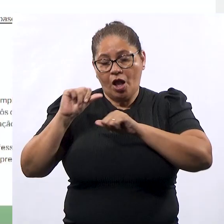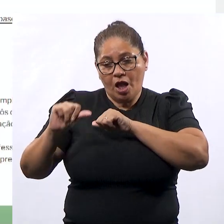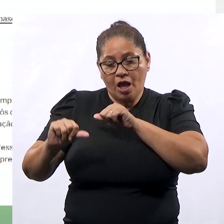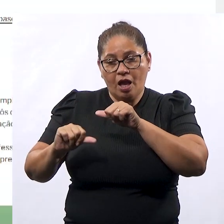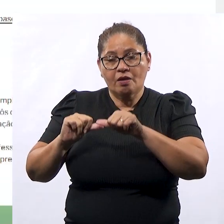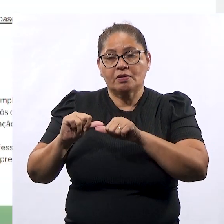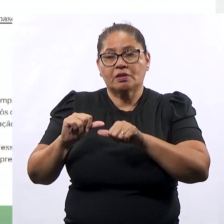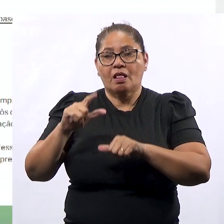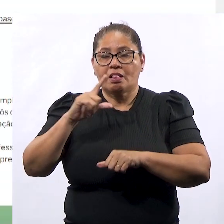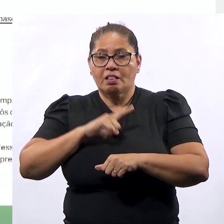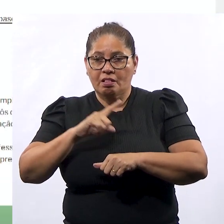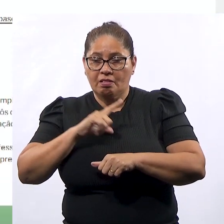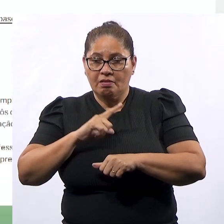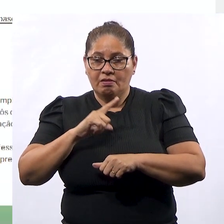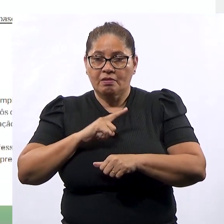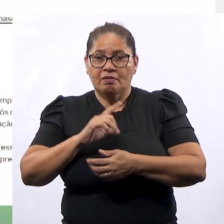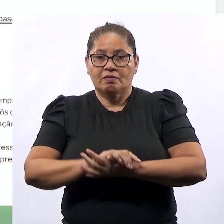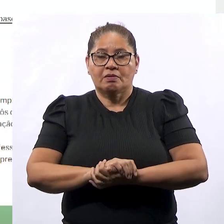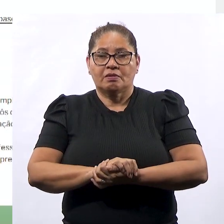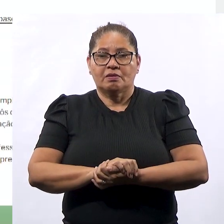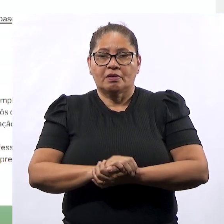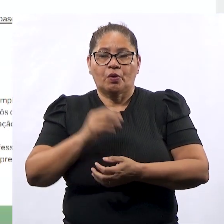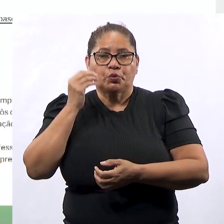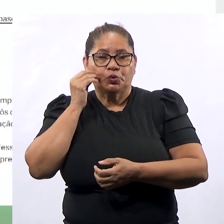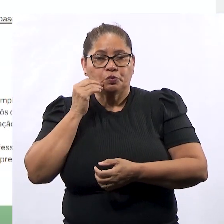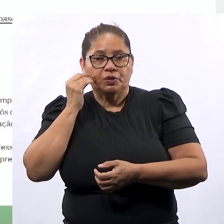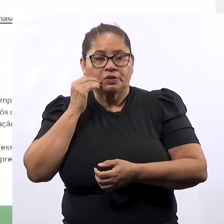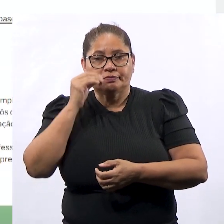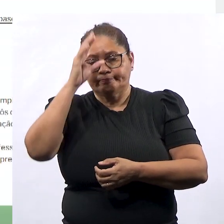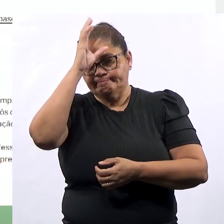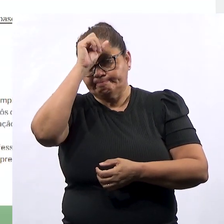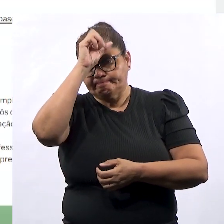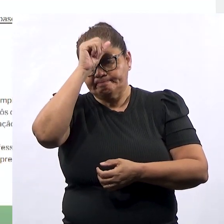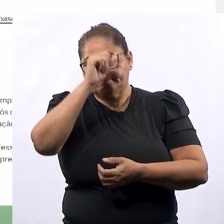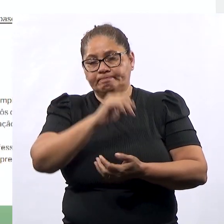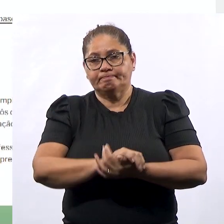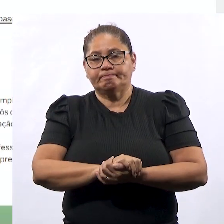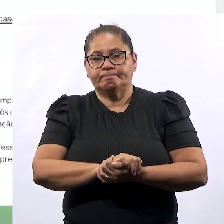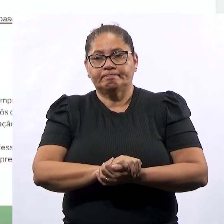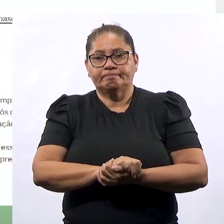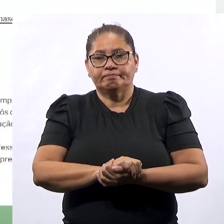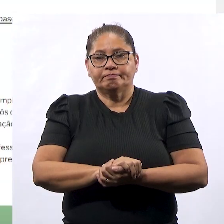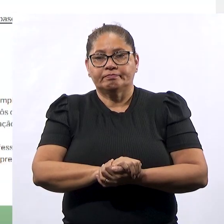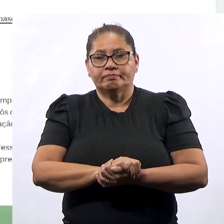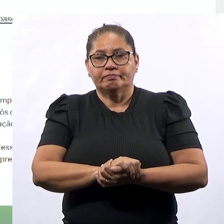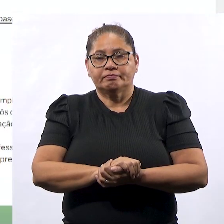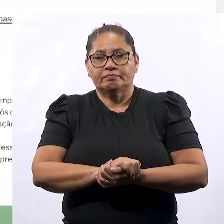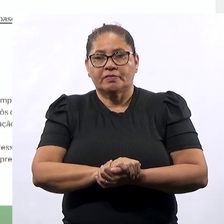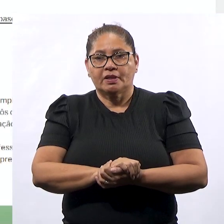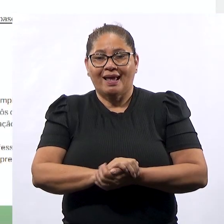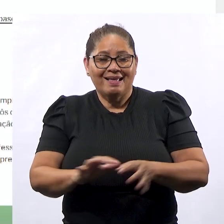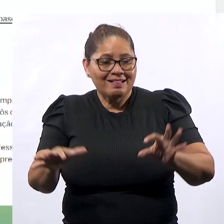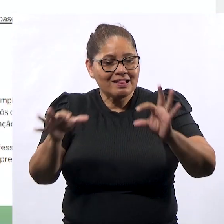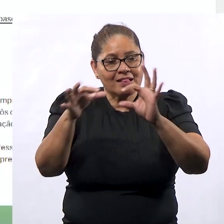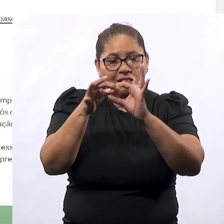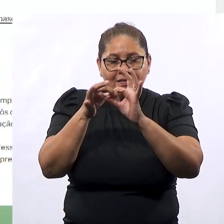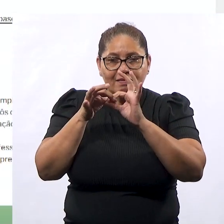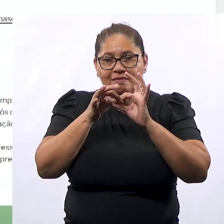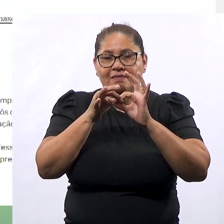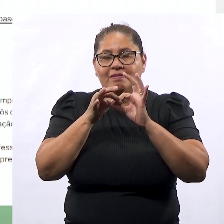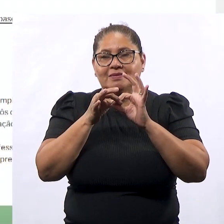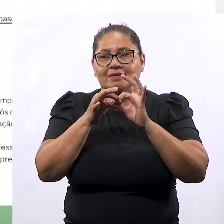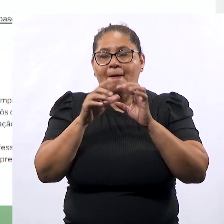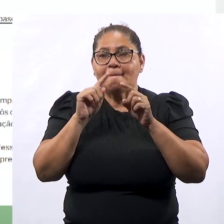a avaliação tem a ver com experiência, aprendizagem experiencial,